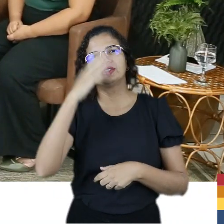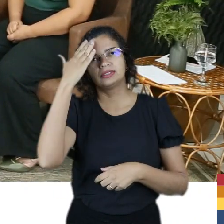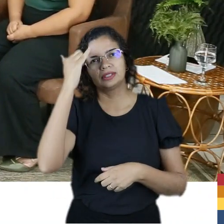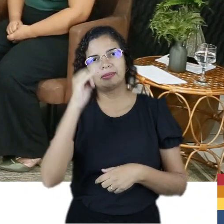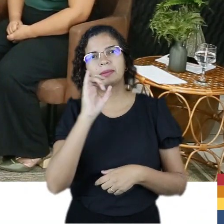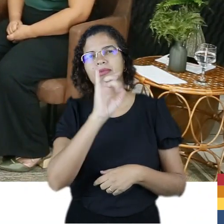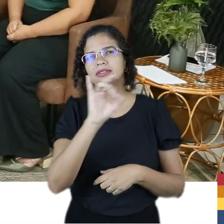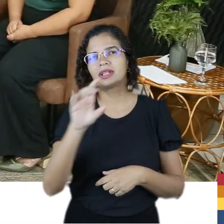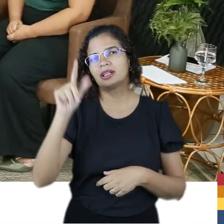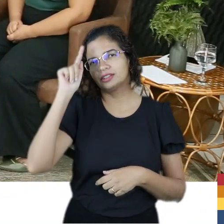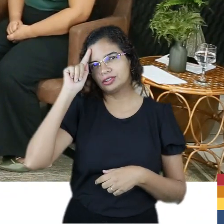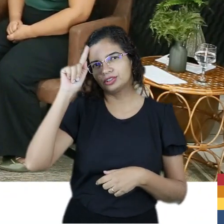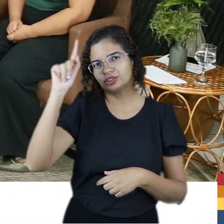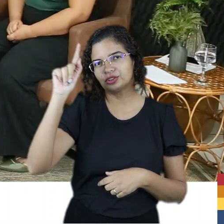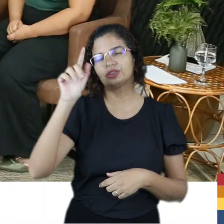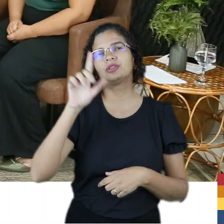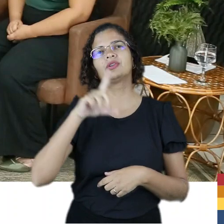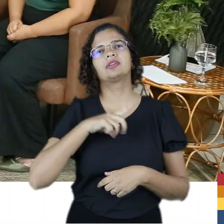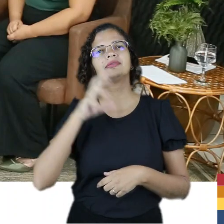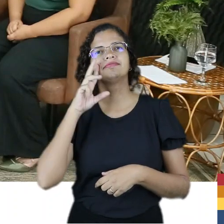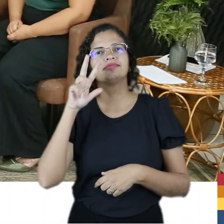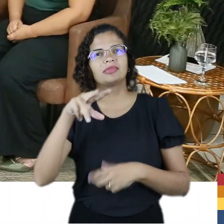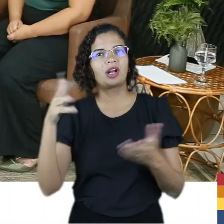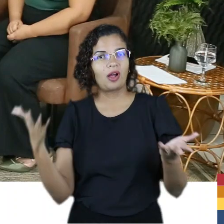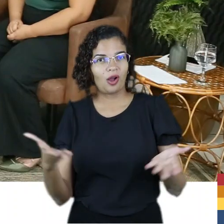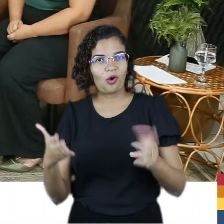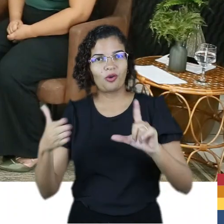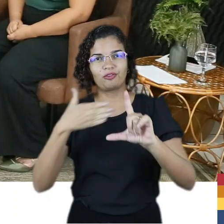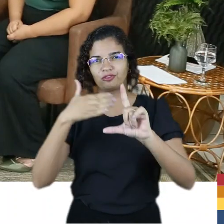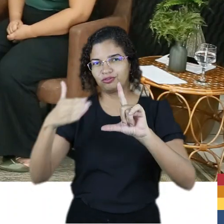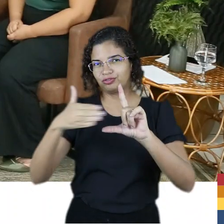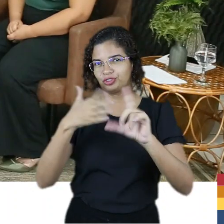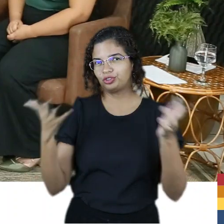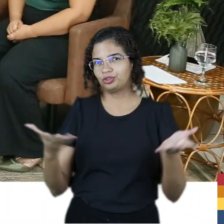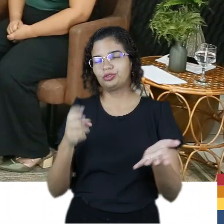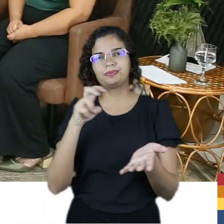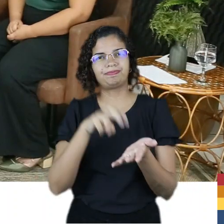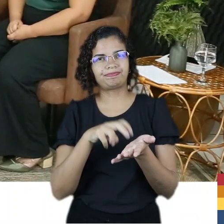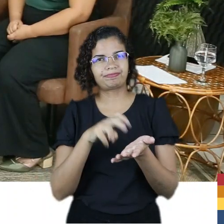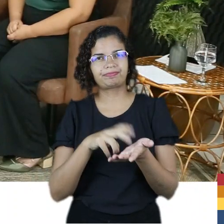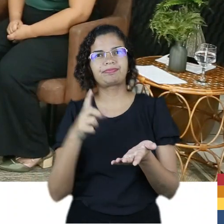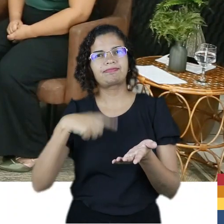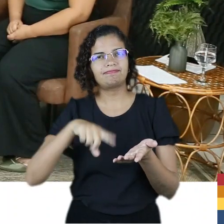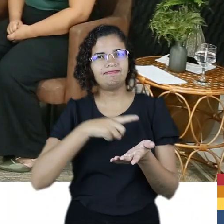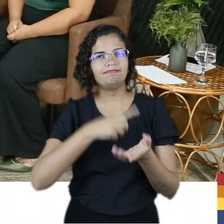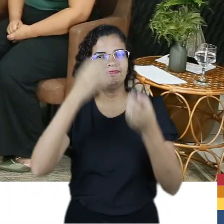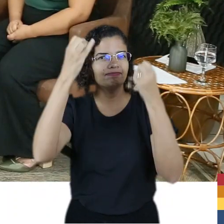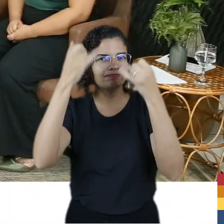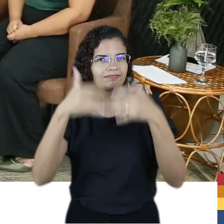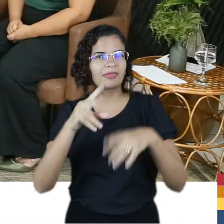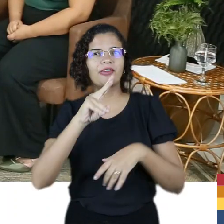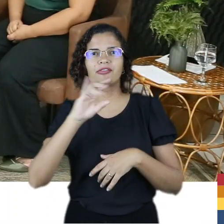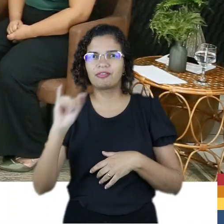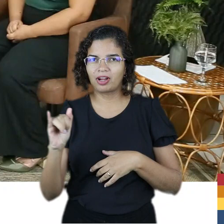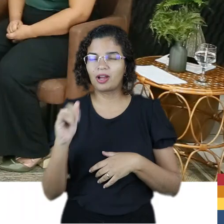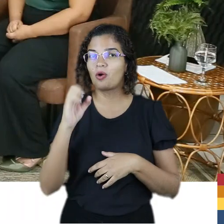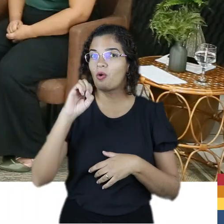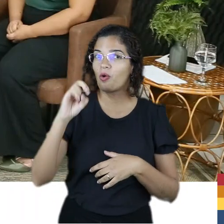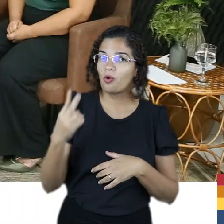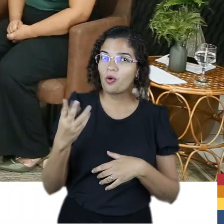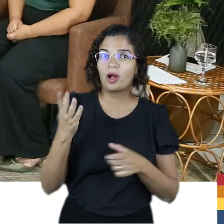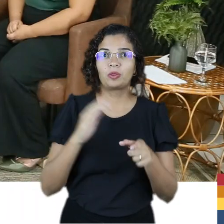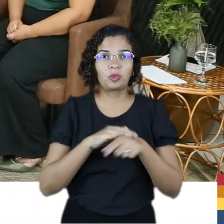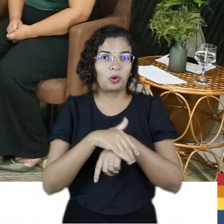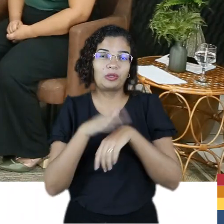tarde ou nessa manhã ele vai ou quem sabe nessa noite dependendo do seu turno de trabalho ele